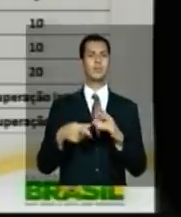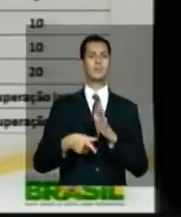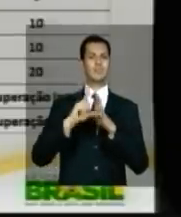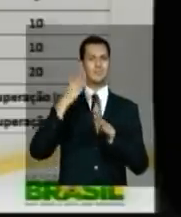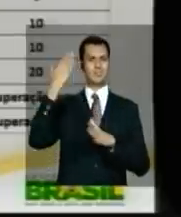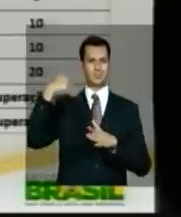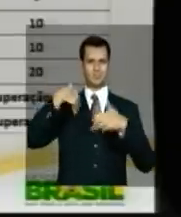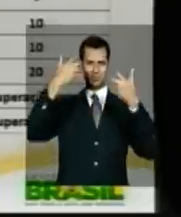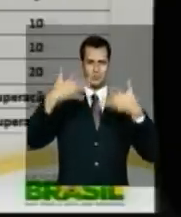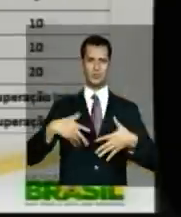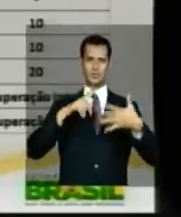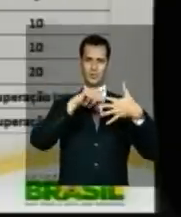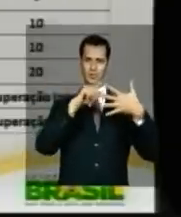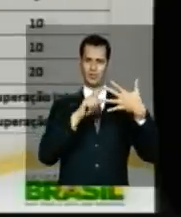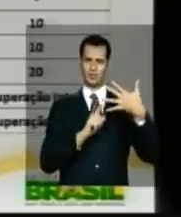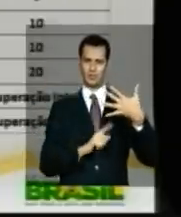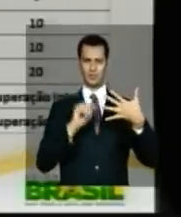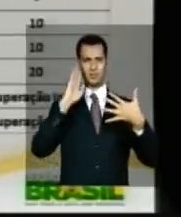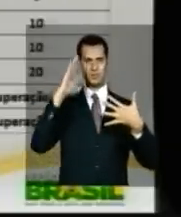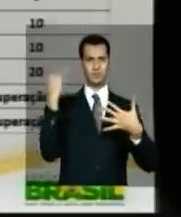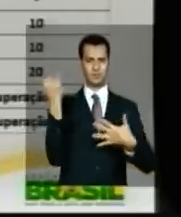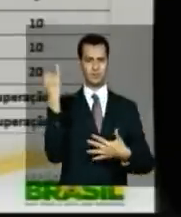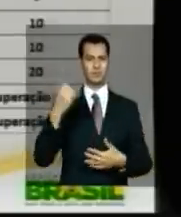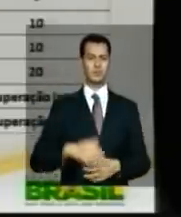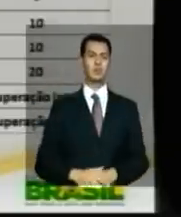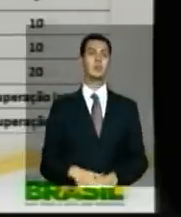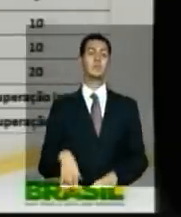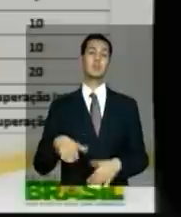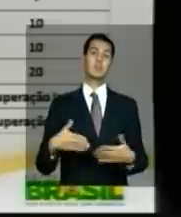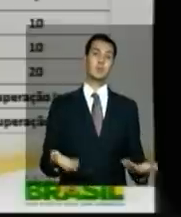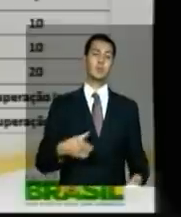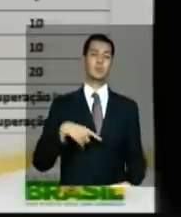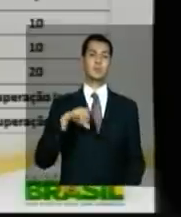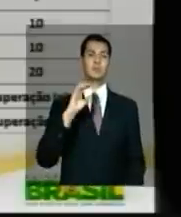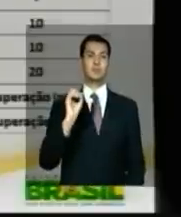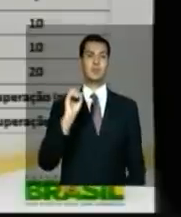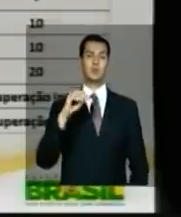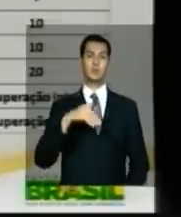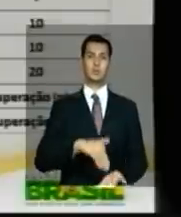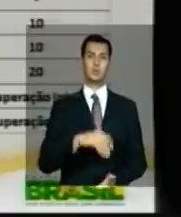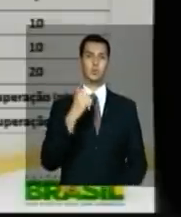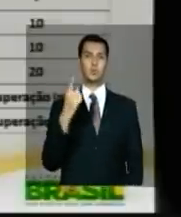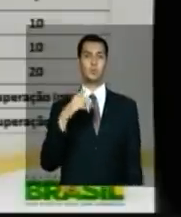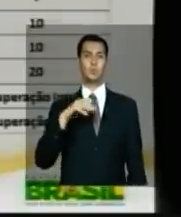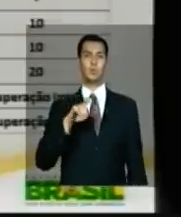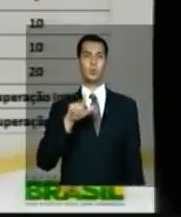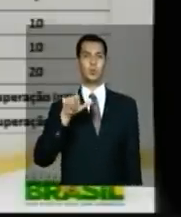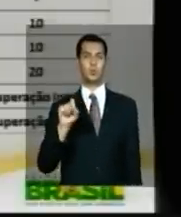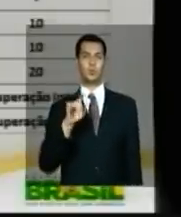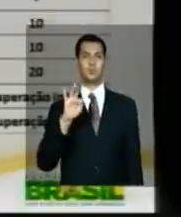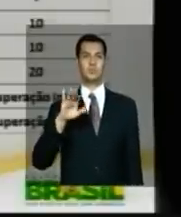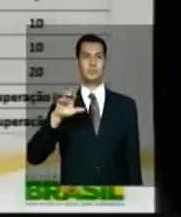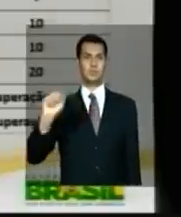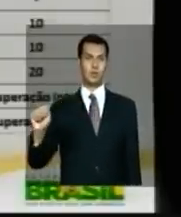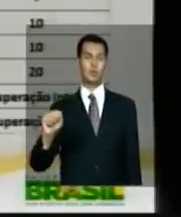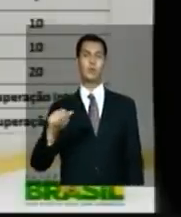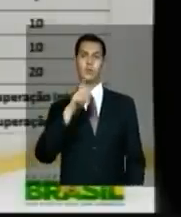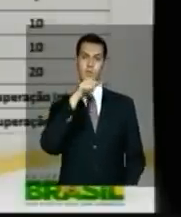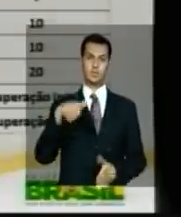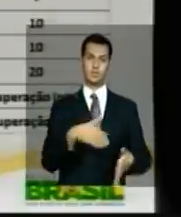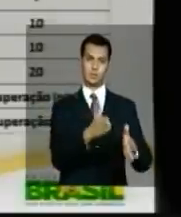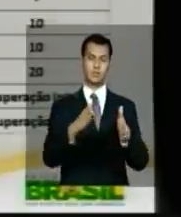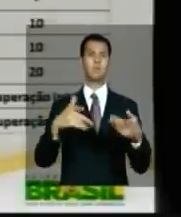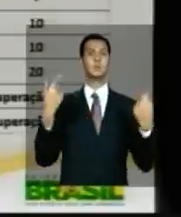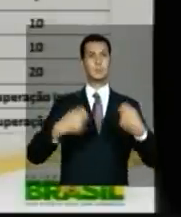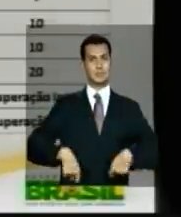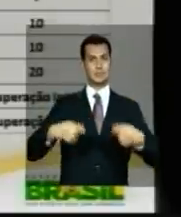exposição então de zero a um módulo fiscal independe da largura do Rio a recomposição será de 5